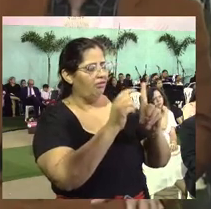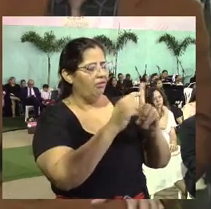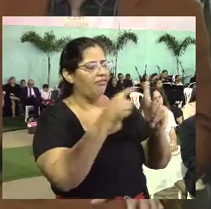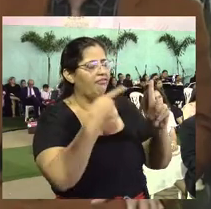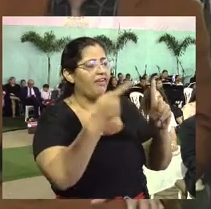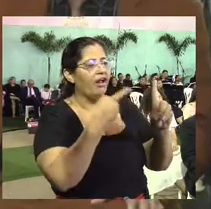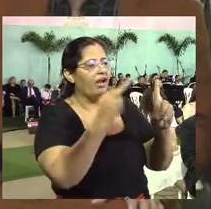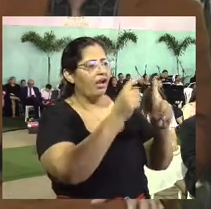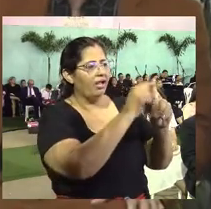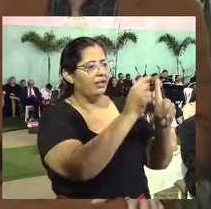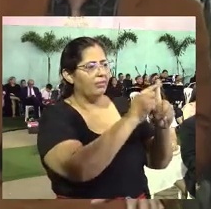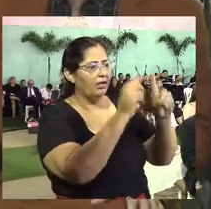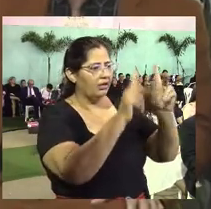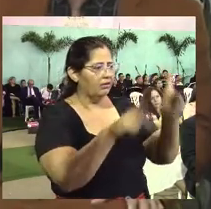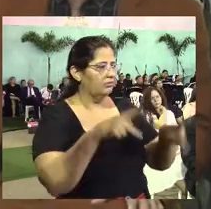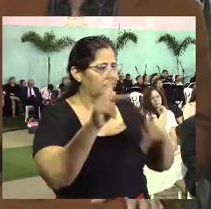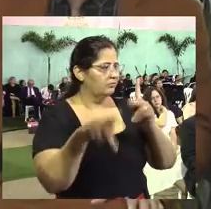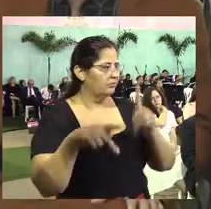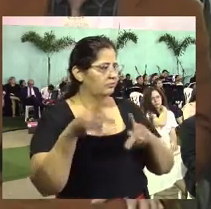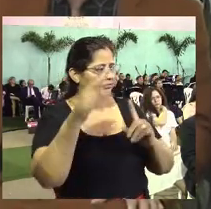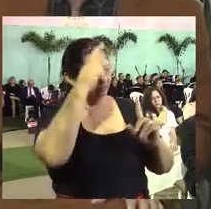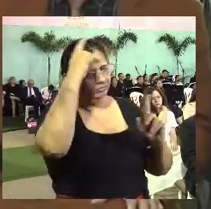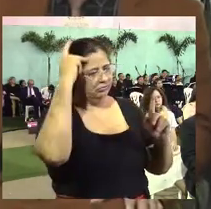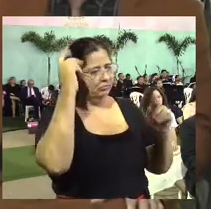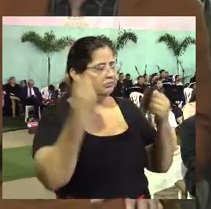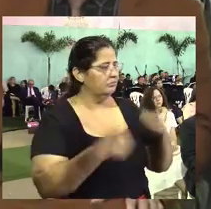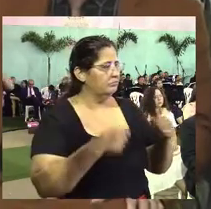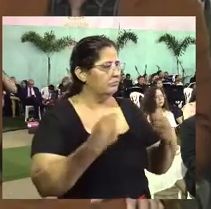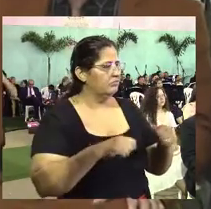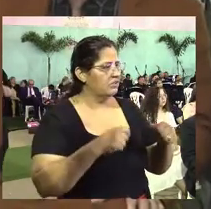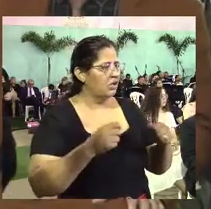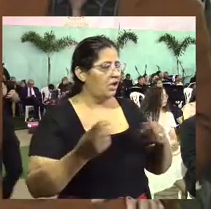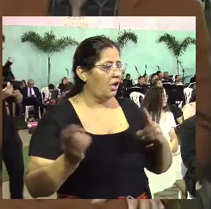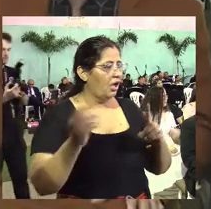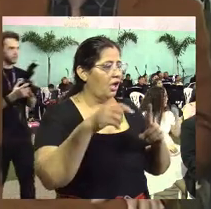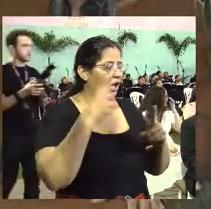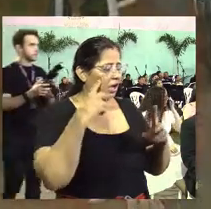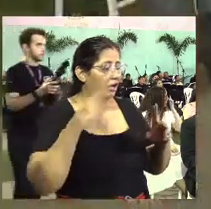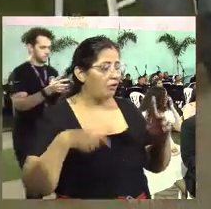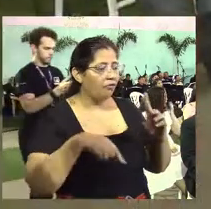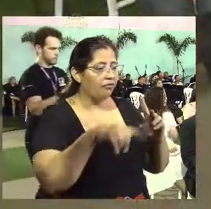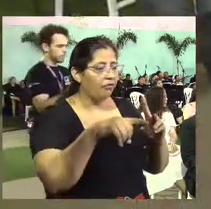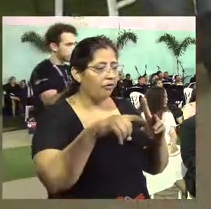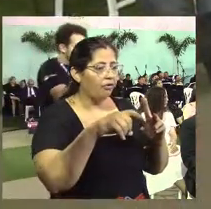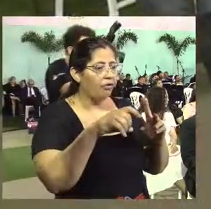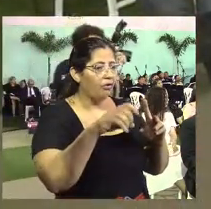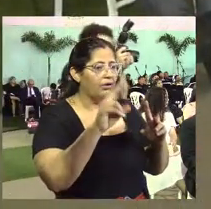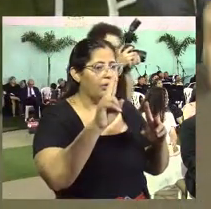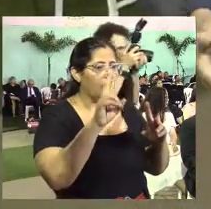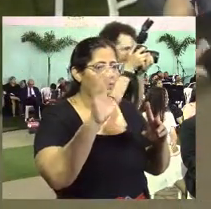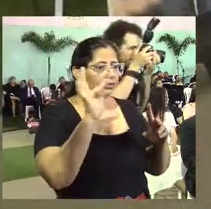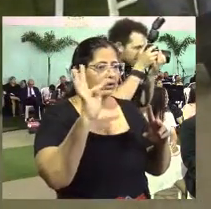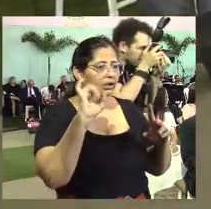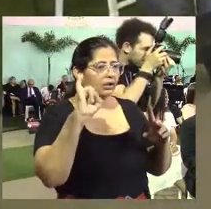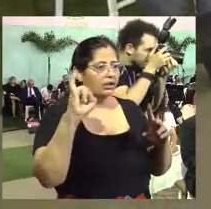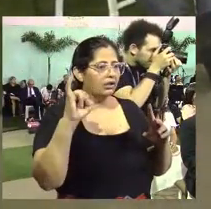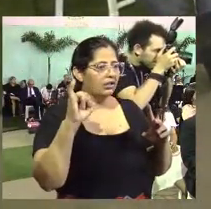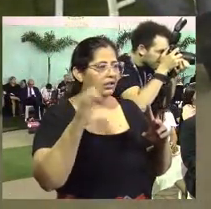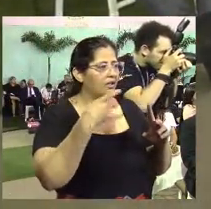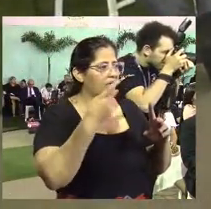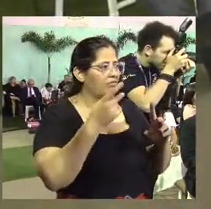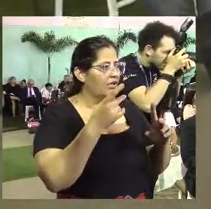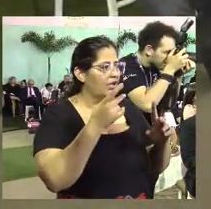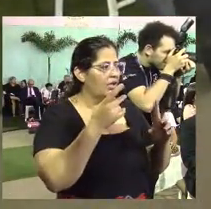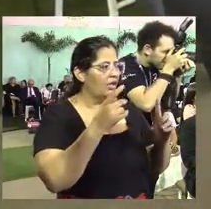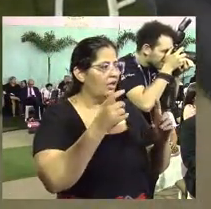missionário pelo poder do Espírito Santo e eu corro lá na UTI Leandro paz do senhor que bom que você saiu do coma ele